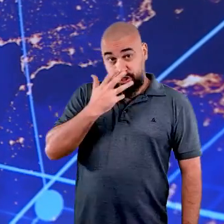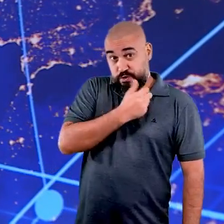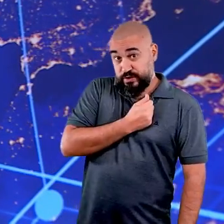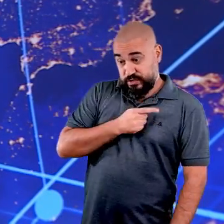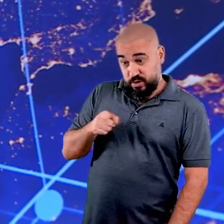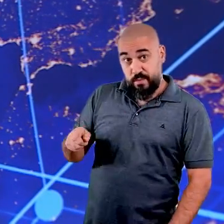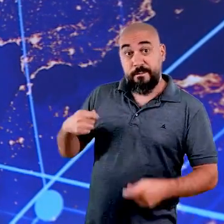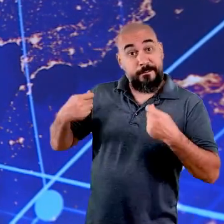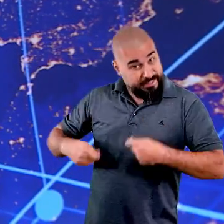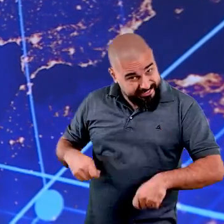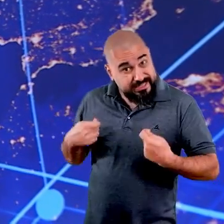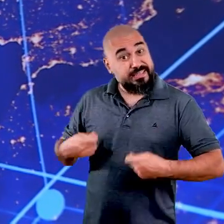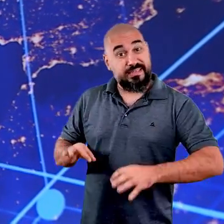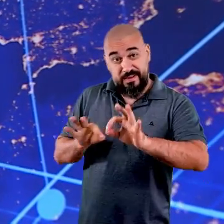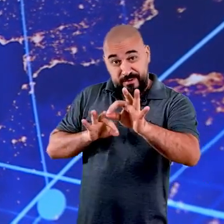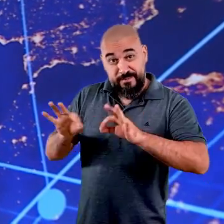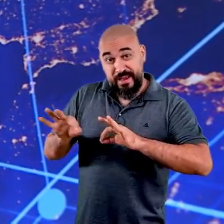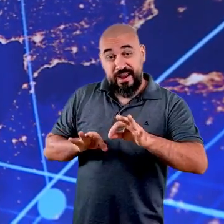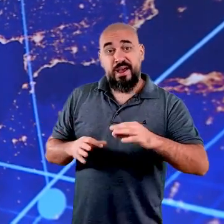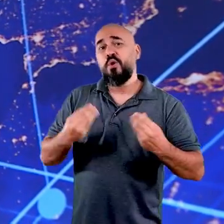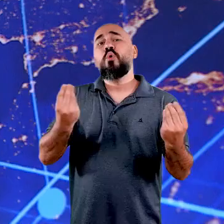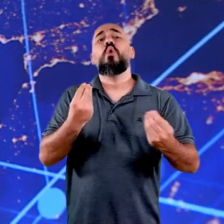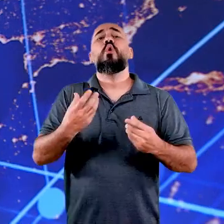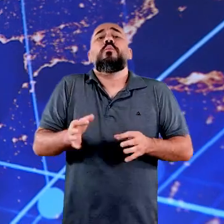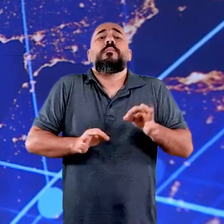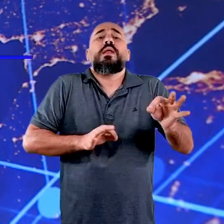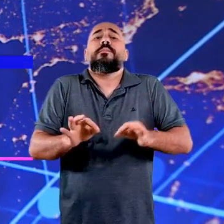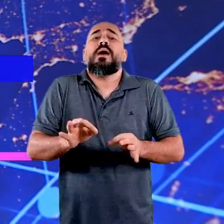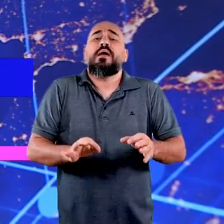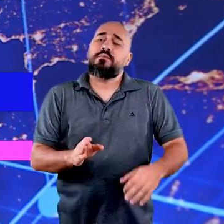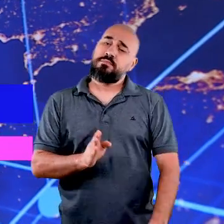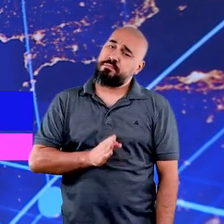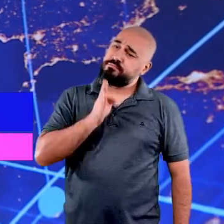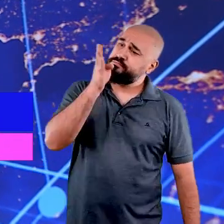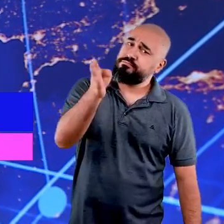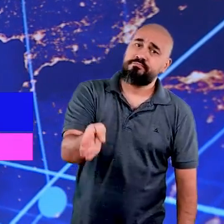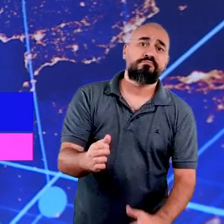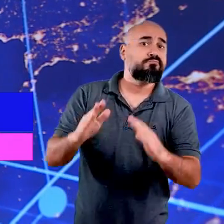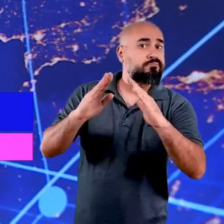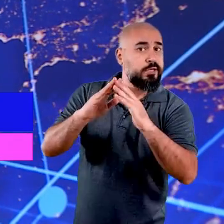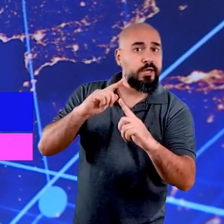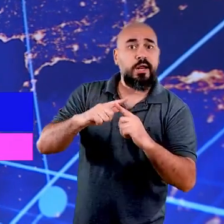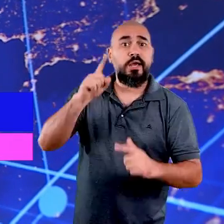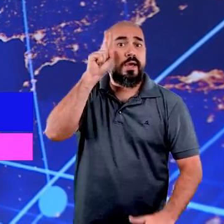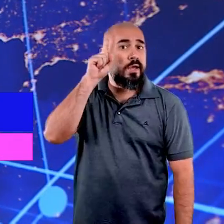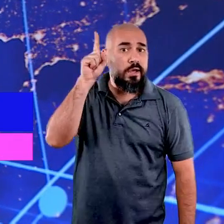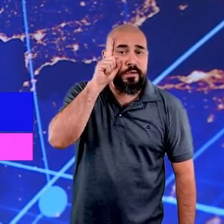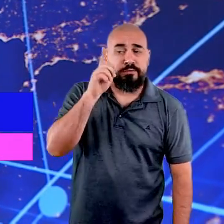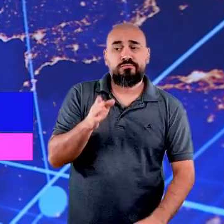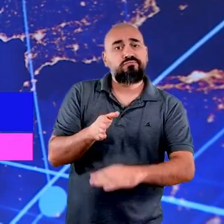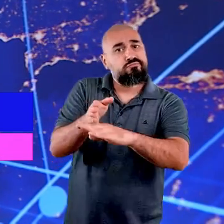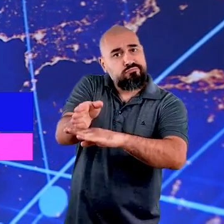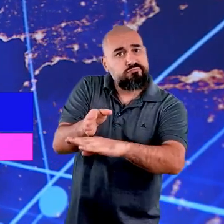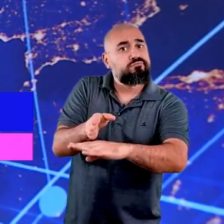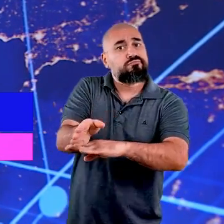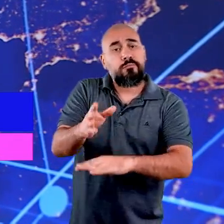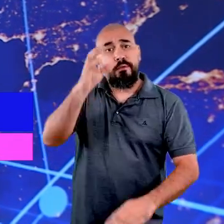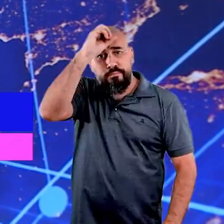salvação? Você precisa ir à igreja. E eu te recomendo procurar a igreja adventista do sétimo dia mais perto da sua